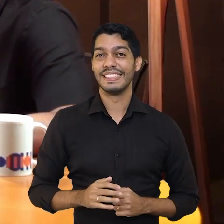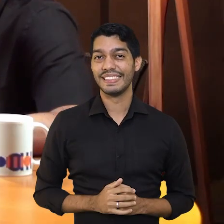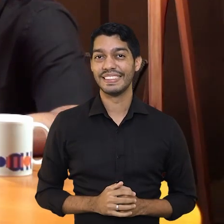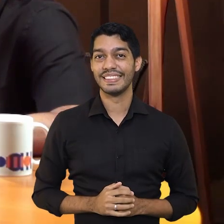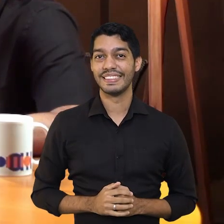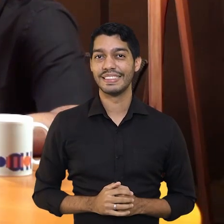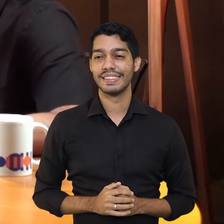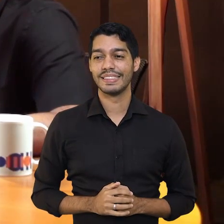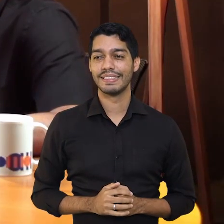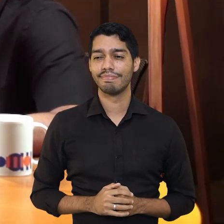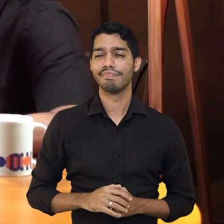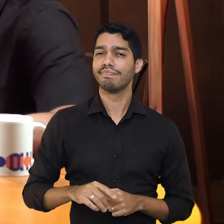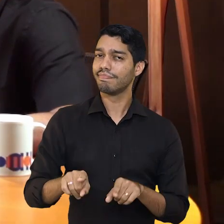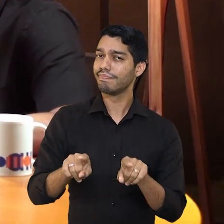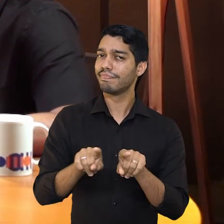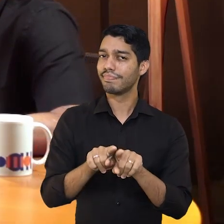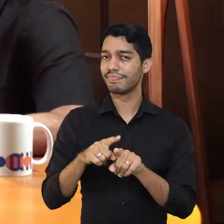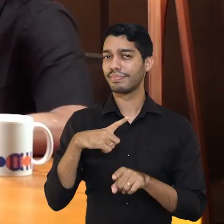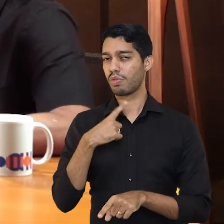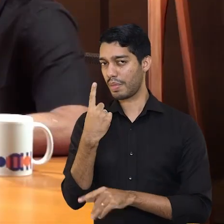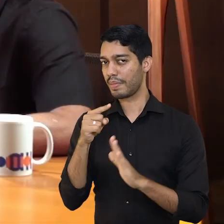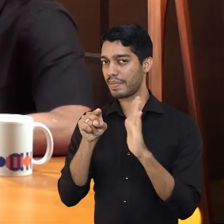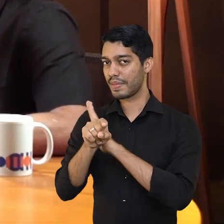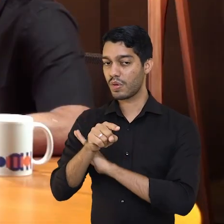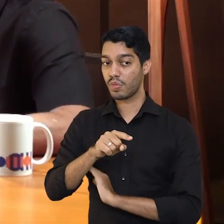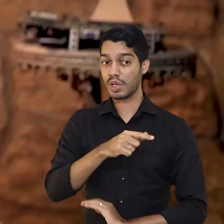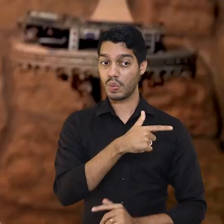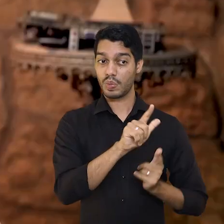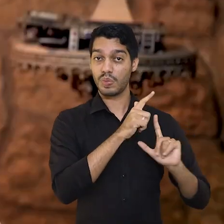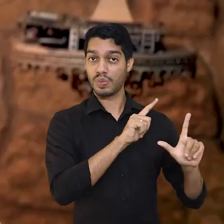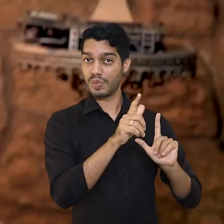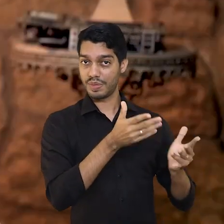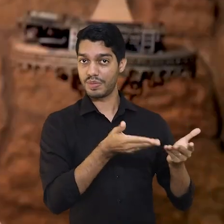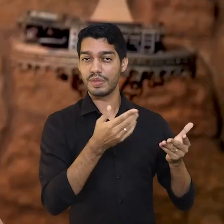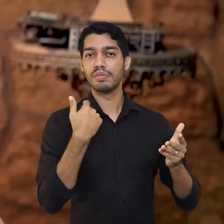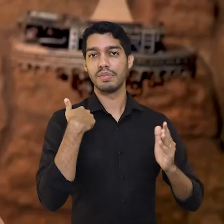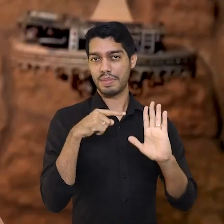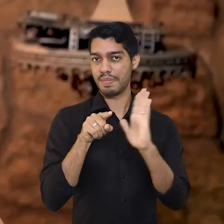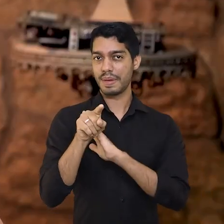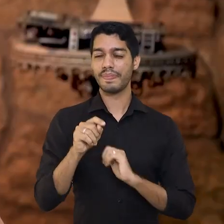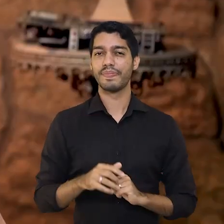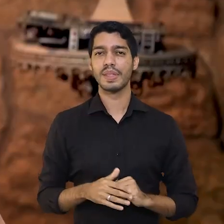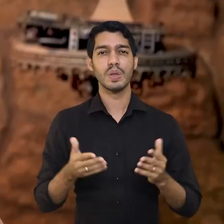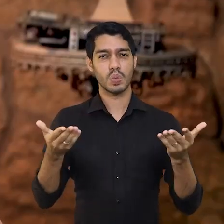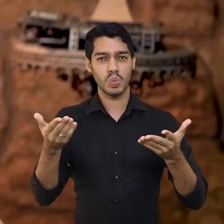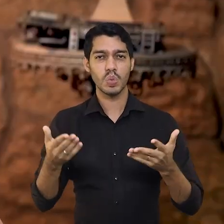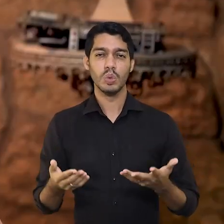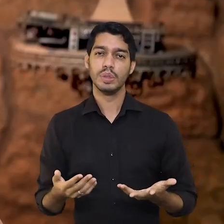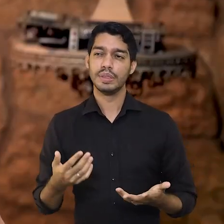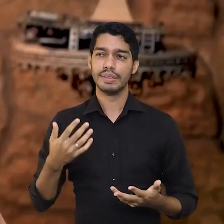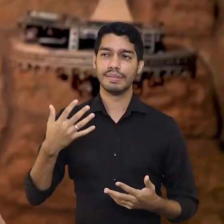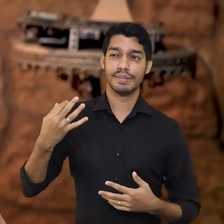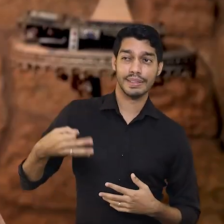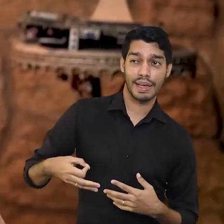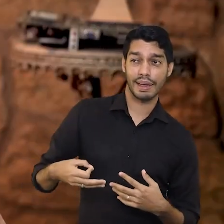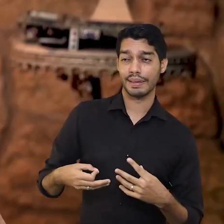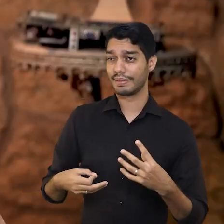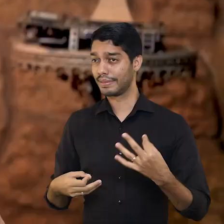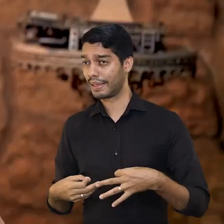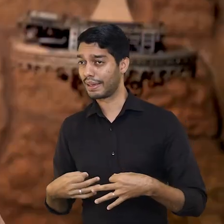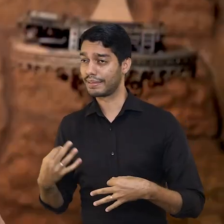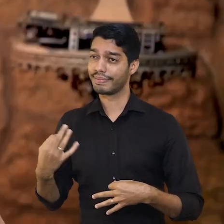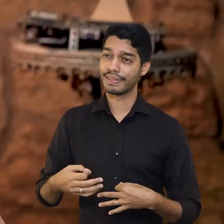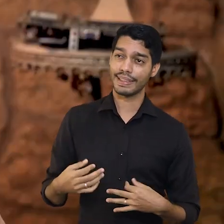oportunidade dele se desenvolver de forma mais criativa e mais inovadora também. Que maneiro. Tem até uma pergunta que eu estou fazendo para